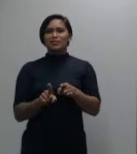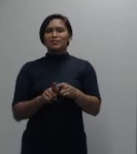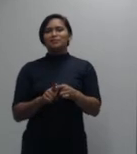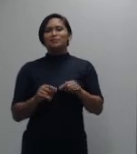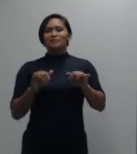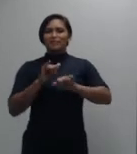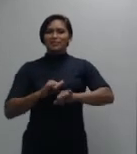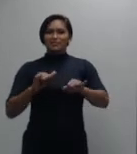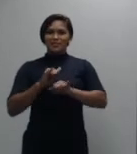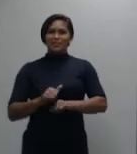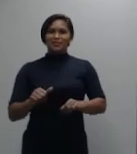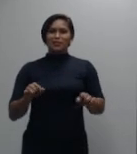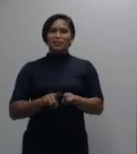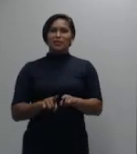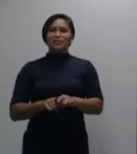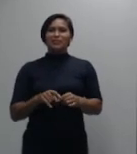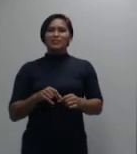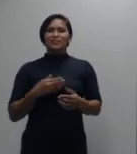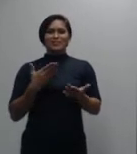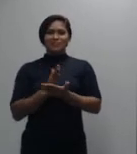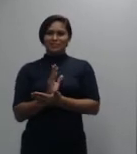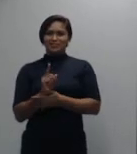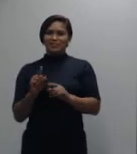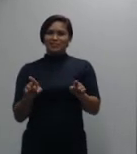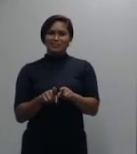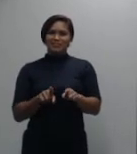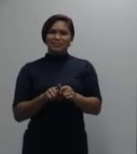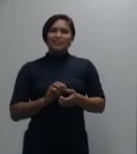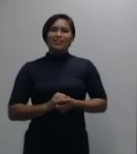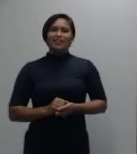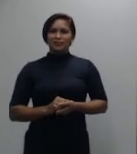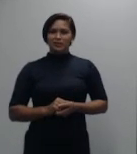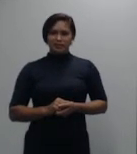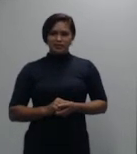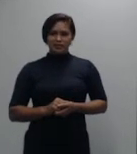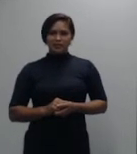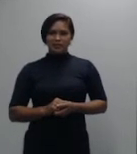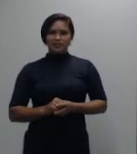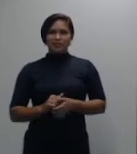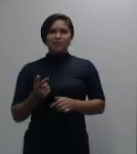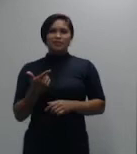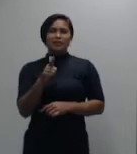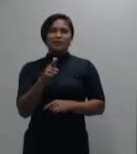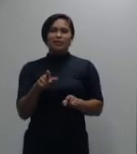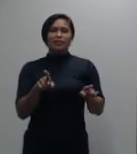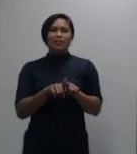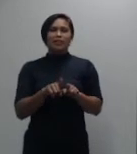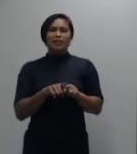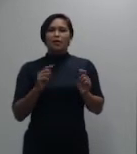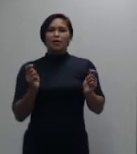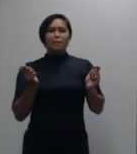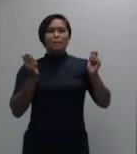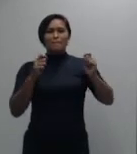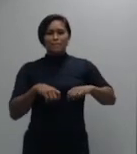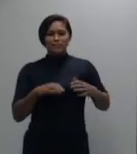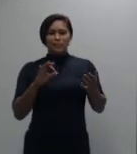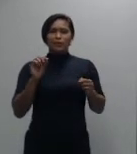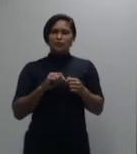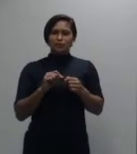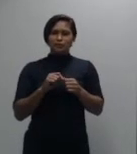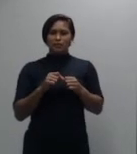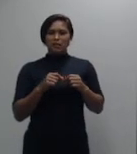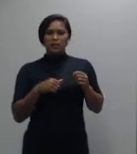tem um desvio de finalidade que se quer com essa ação não é não é o permite que você Execute o